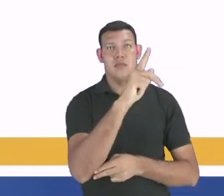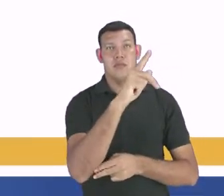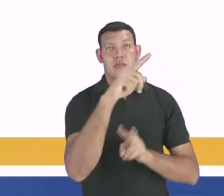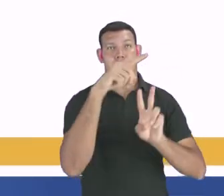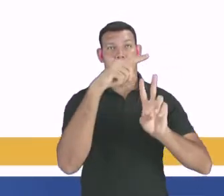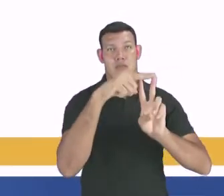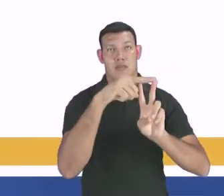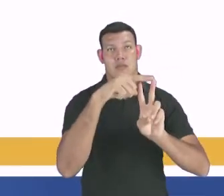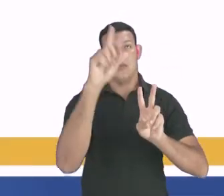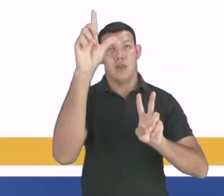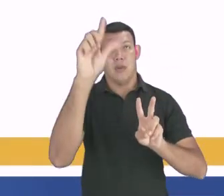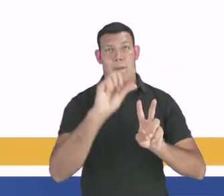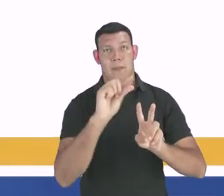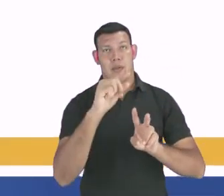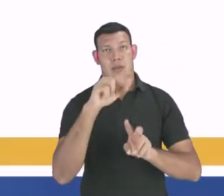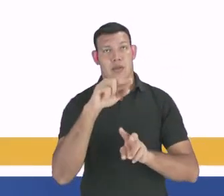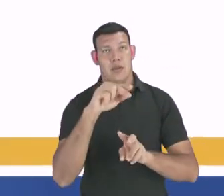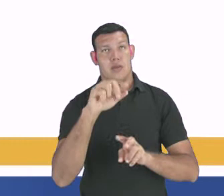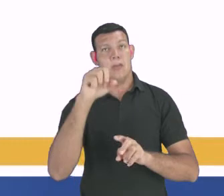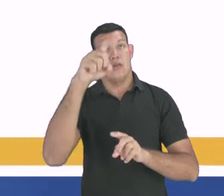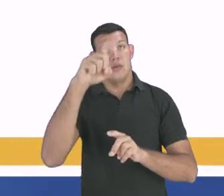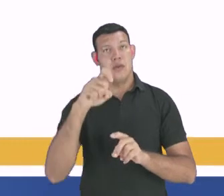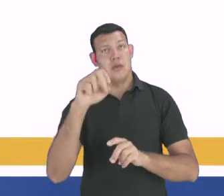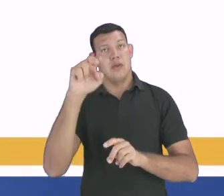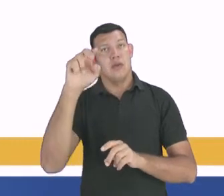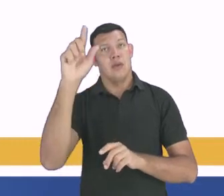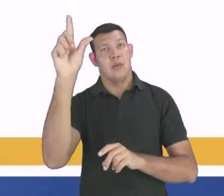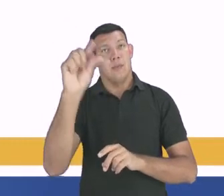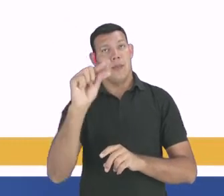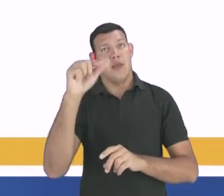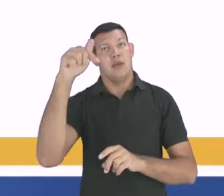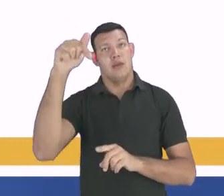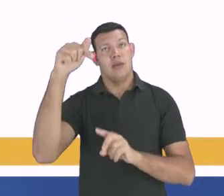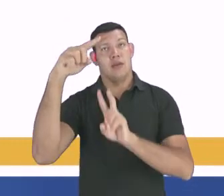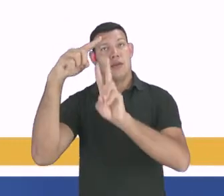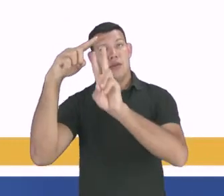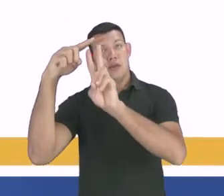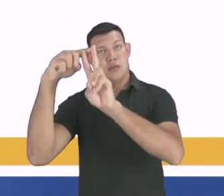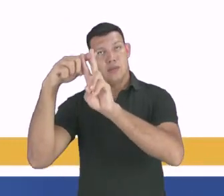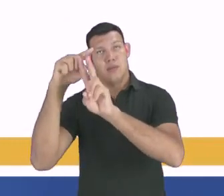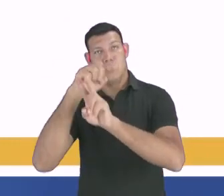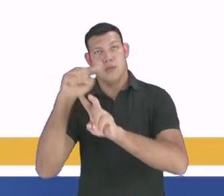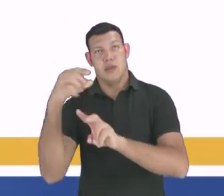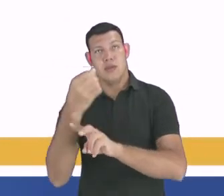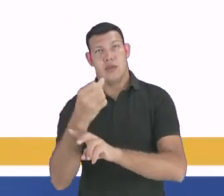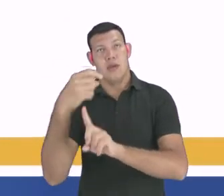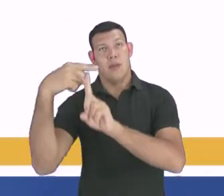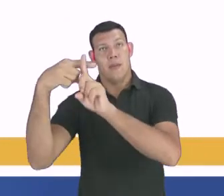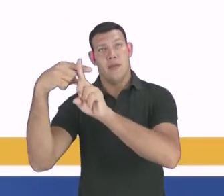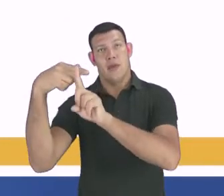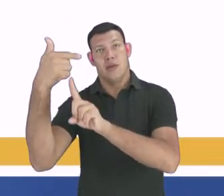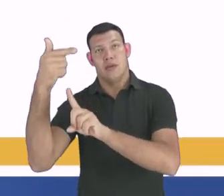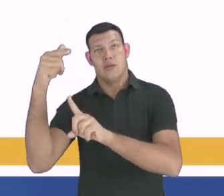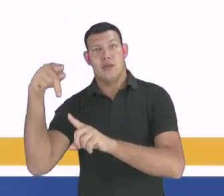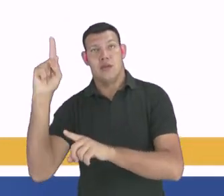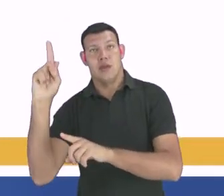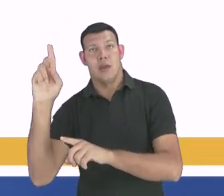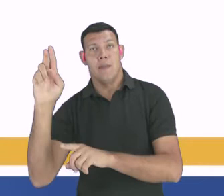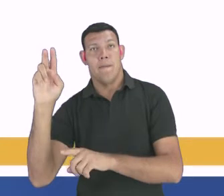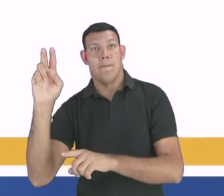ou igual que x e menor que 7π sobre 6, mais 2kπ. E a segunda solução